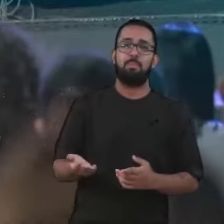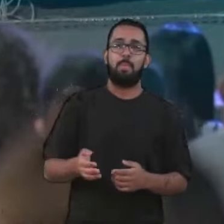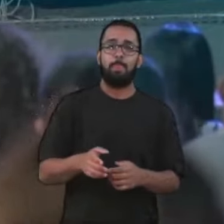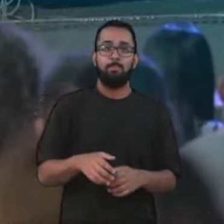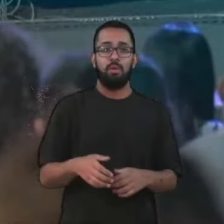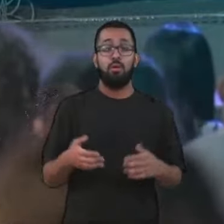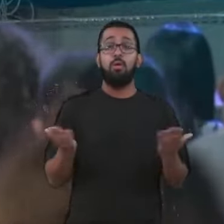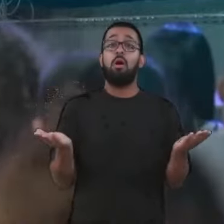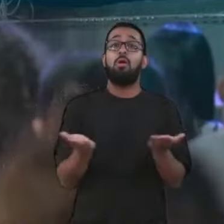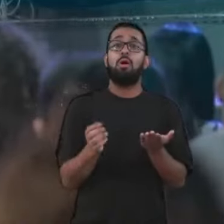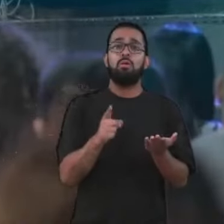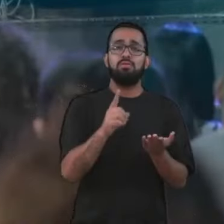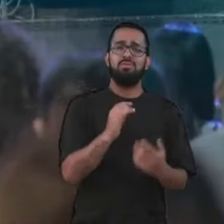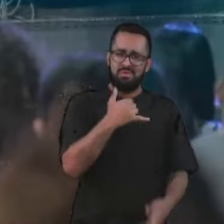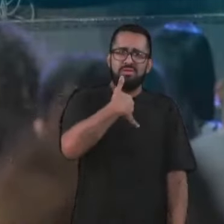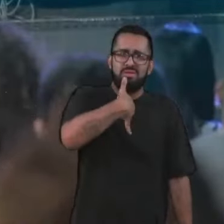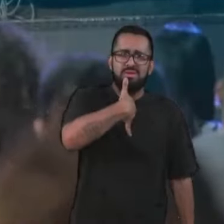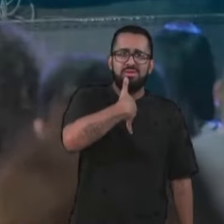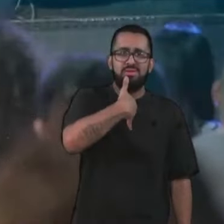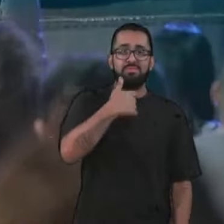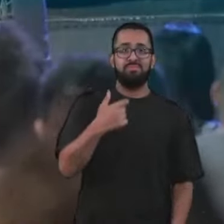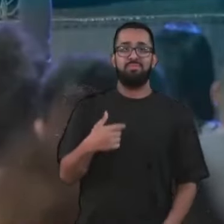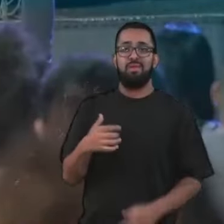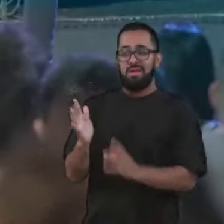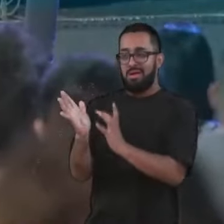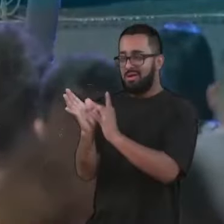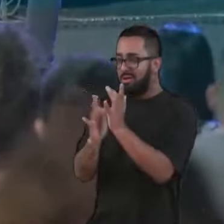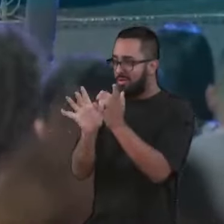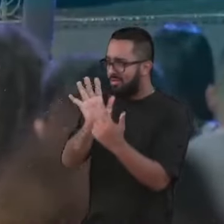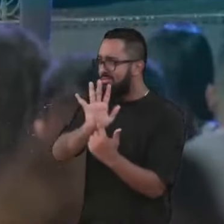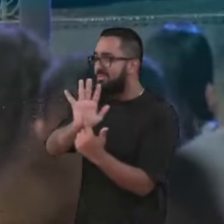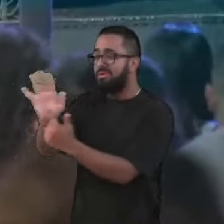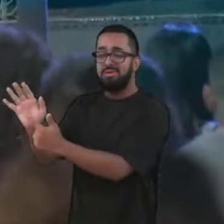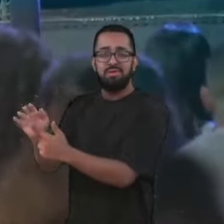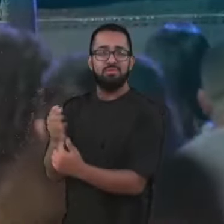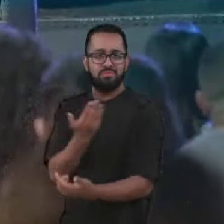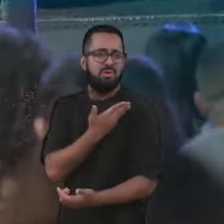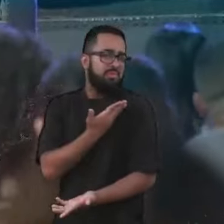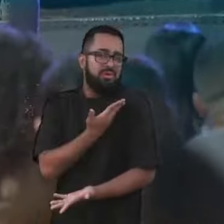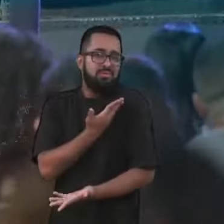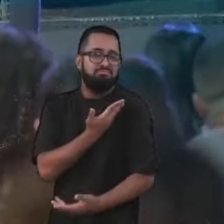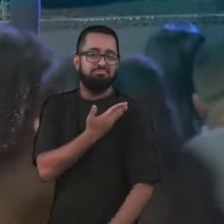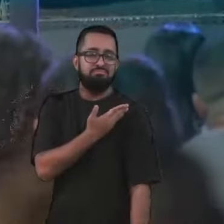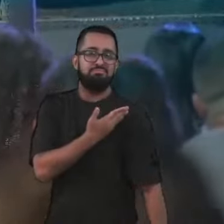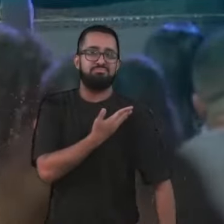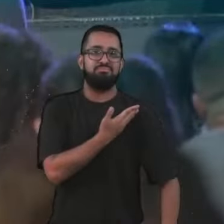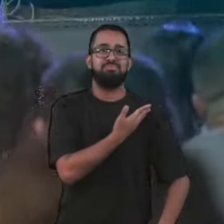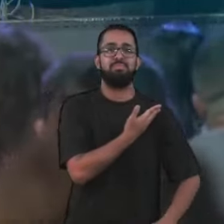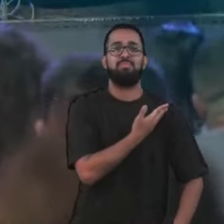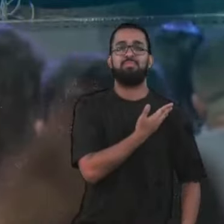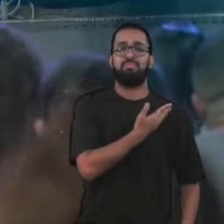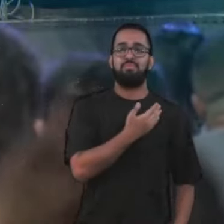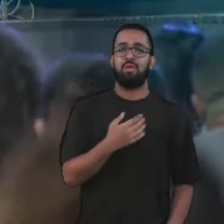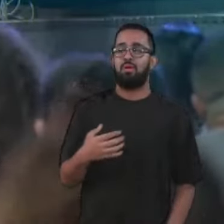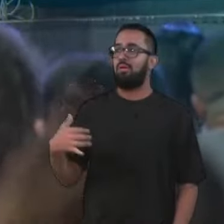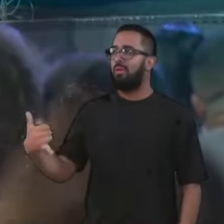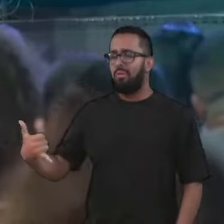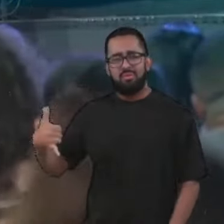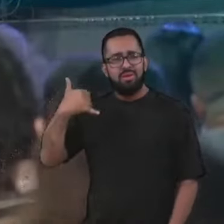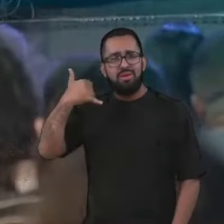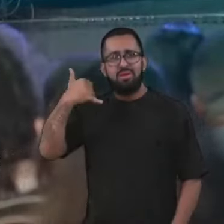Você está triste? Vai falar de Jesus para alguém. Liga para alguém, arruma um motivo para abençoar pessoas. E nós saímos